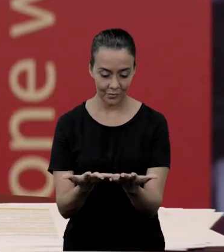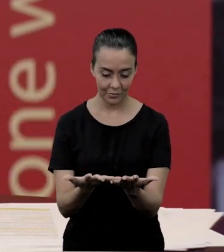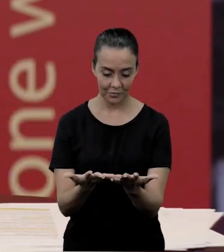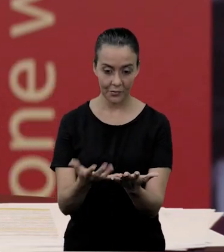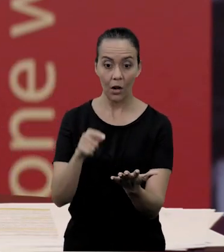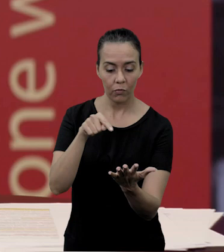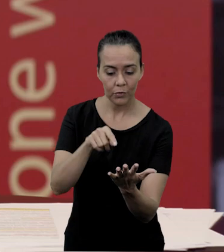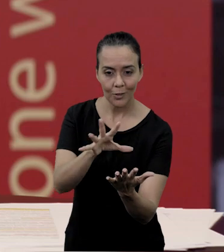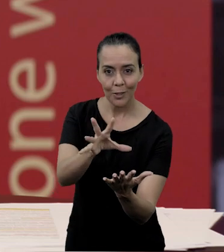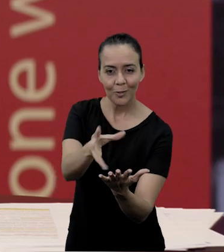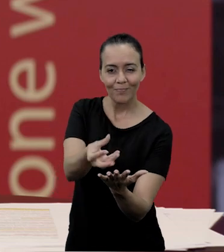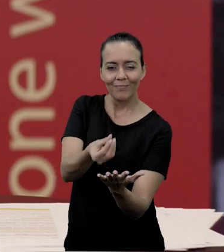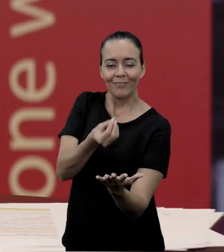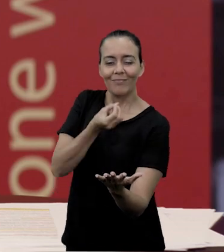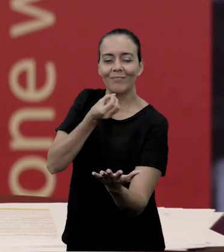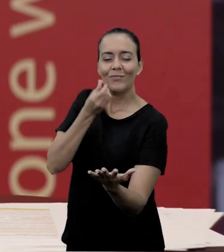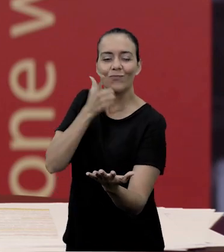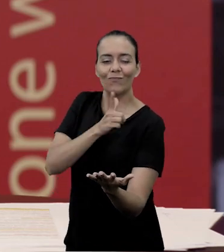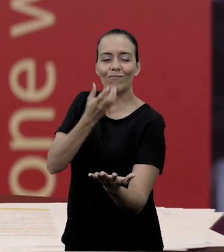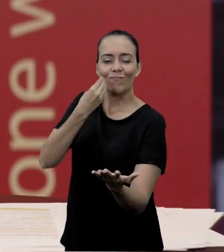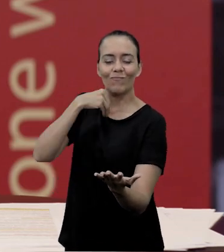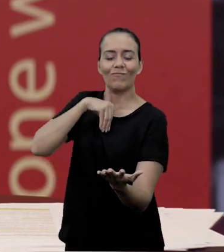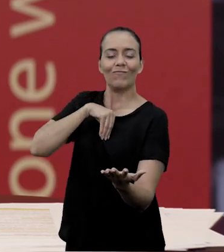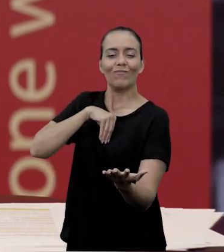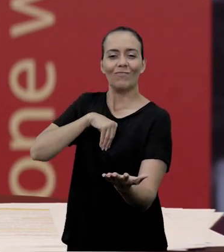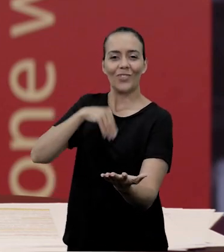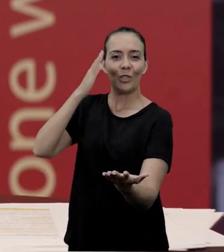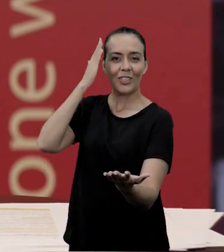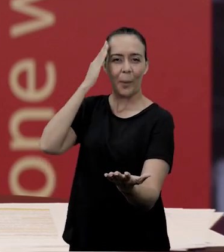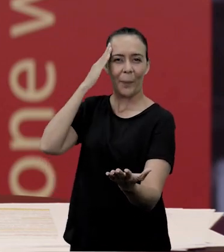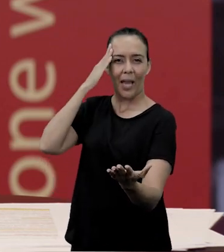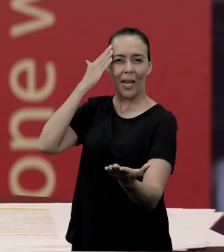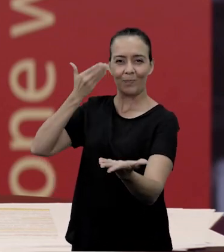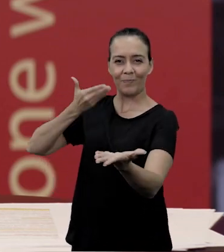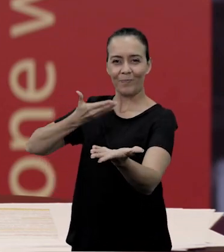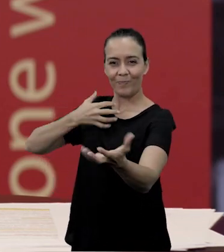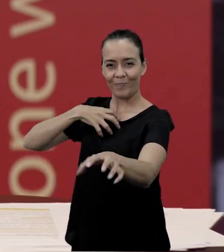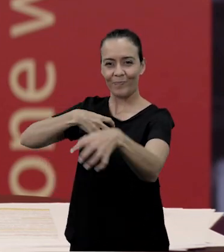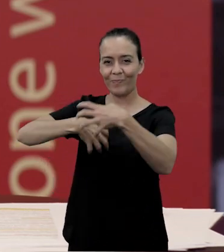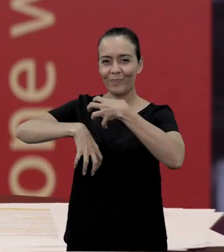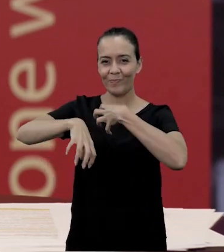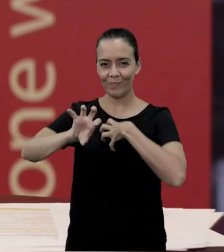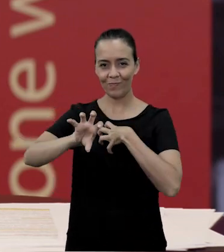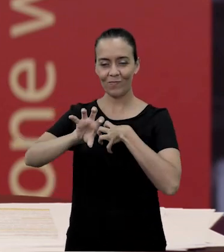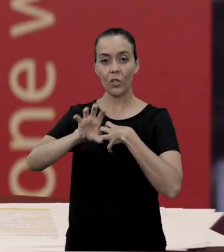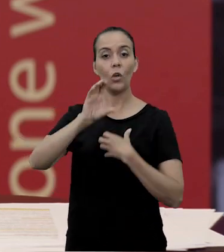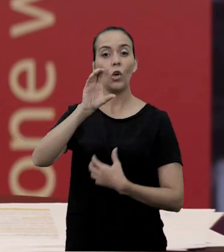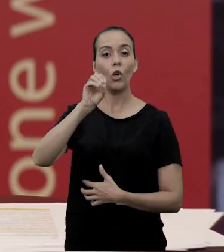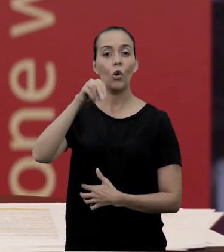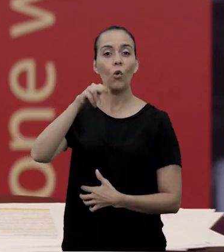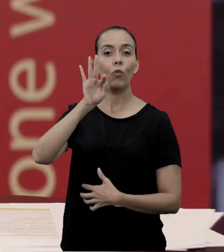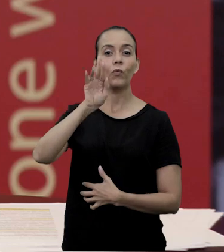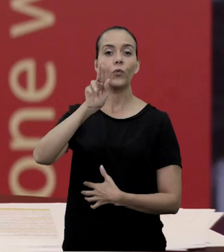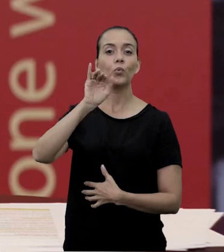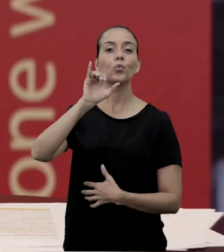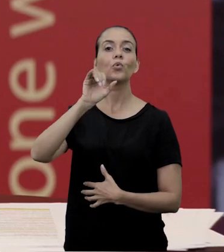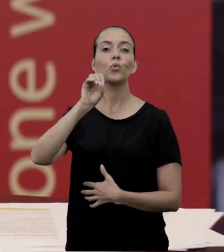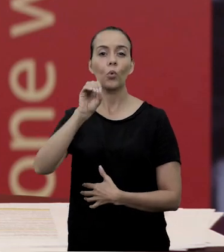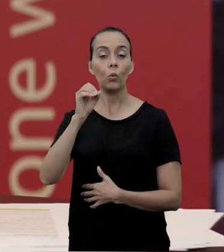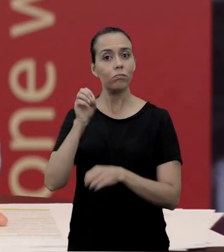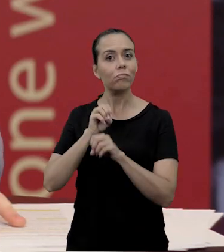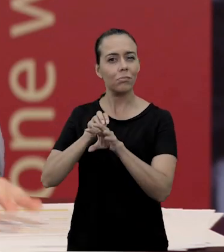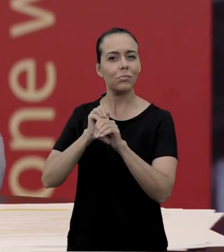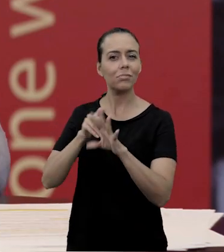será cultivado se eu não estiver me cultivando. E era isso que Confúcio ensinava.